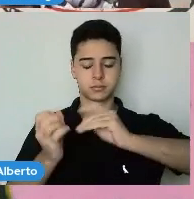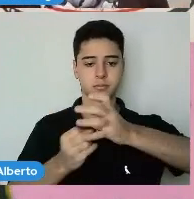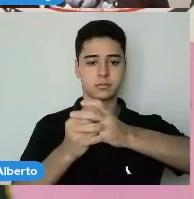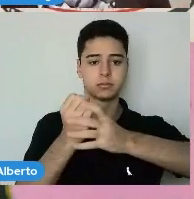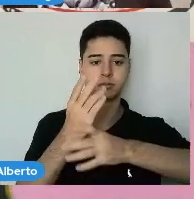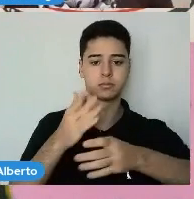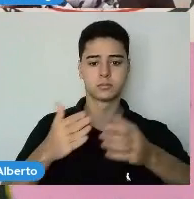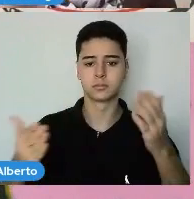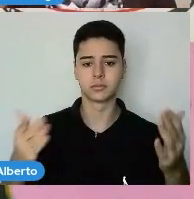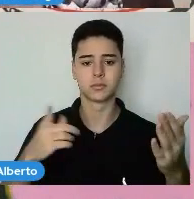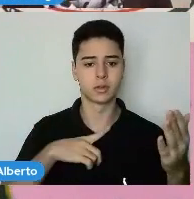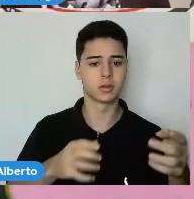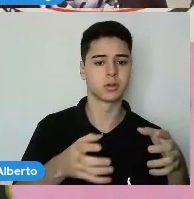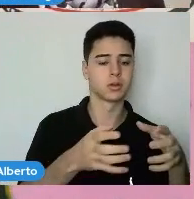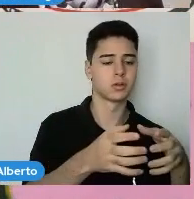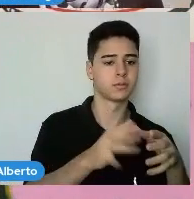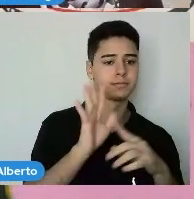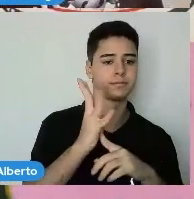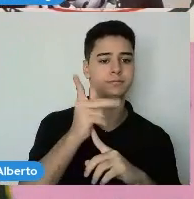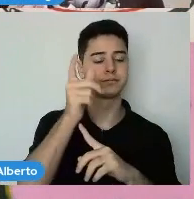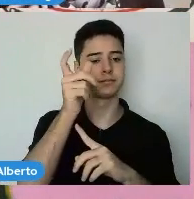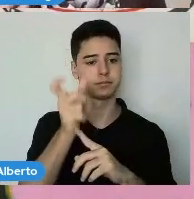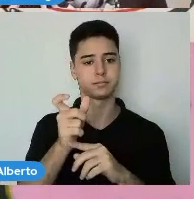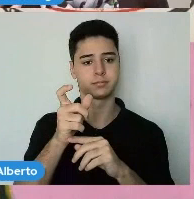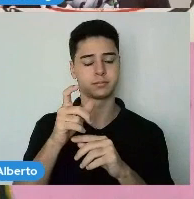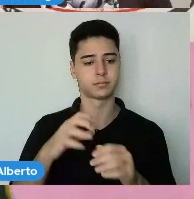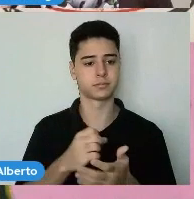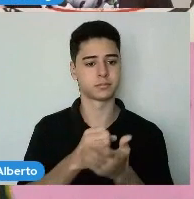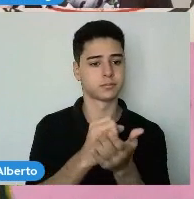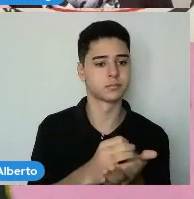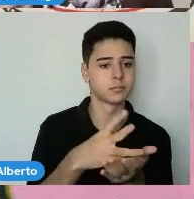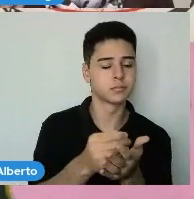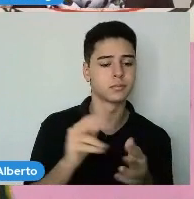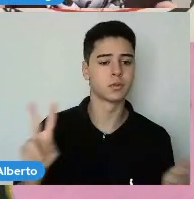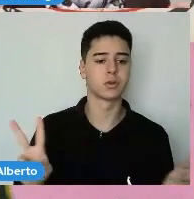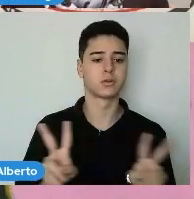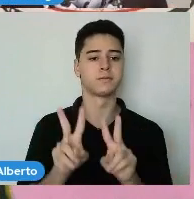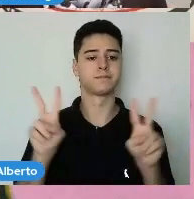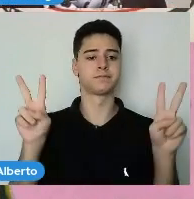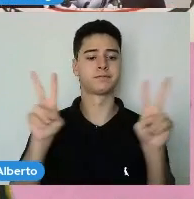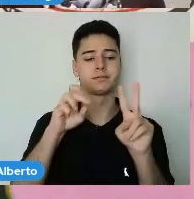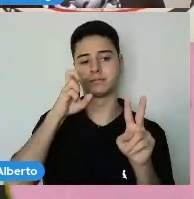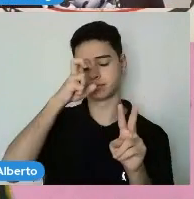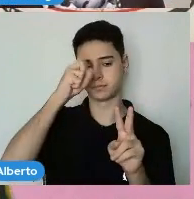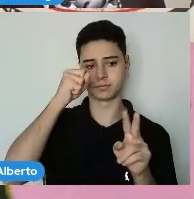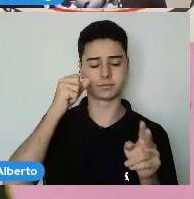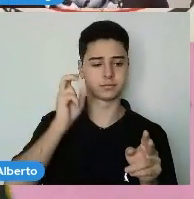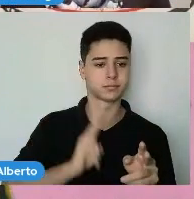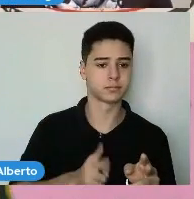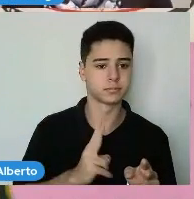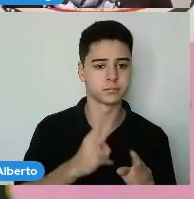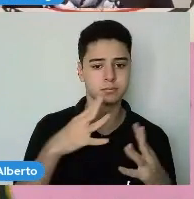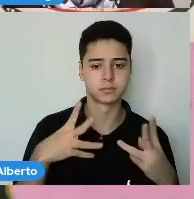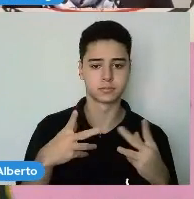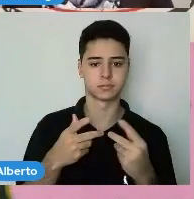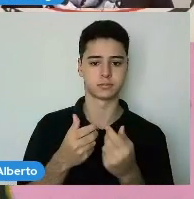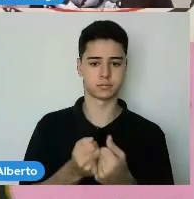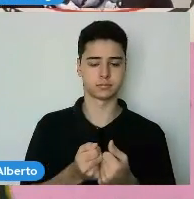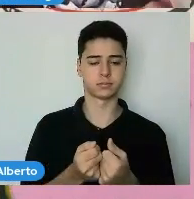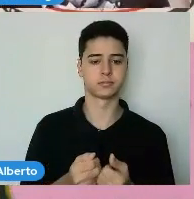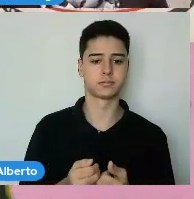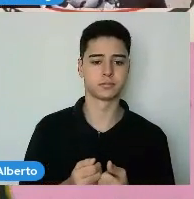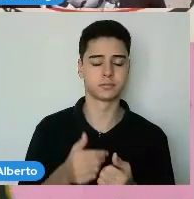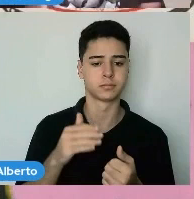você tem um grupo de artistas que defende a valorização, o fortalecimento da autoria, tá?